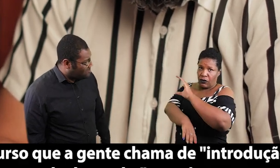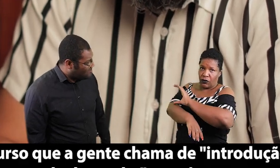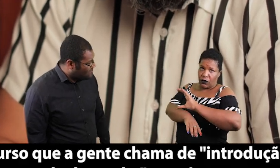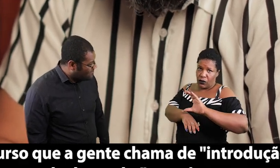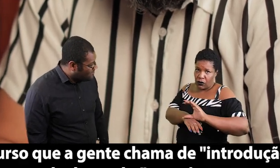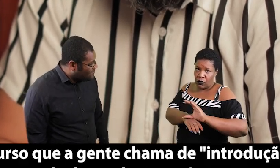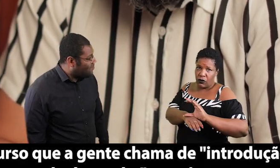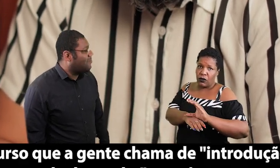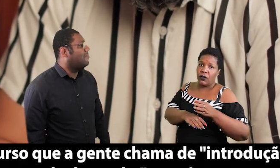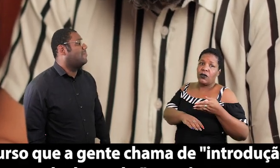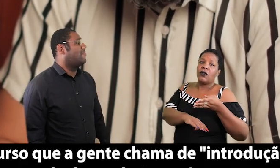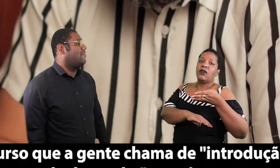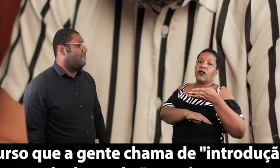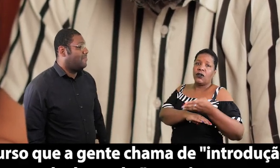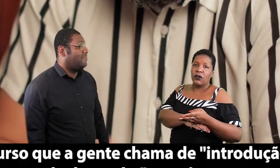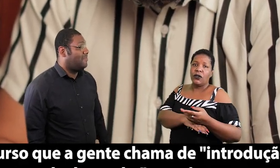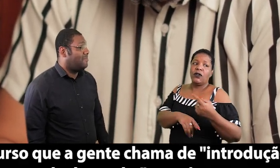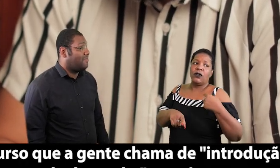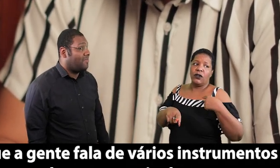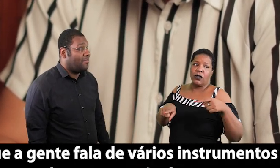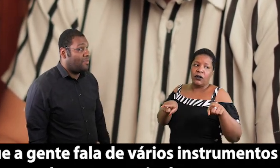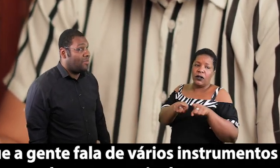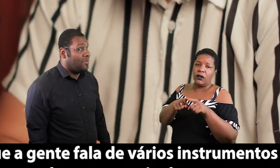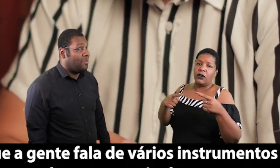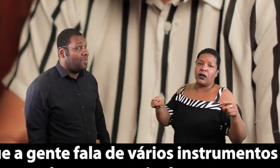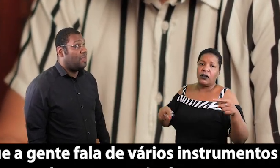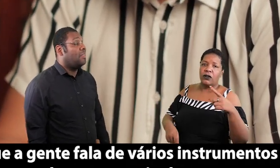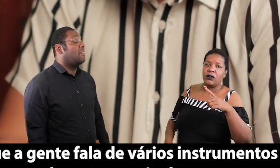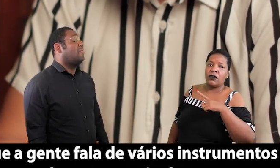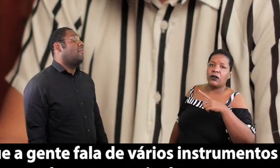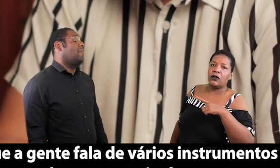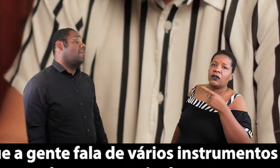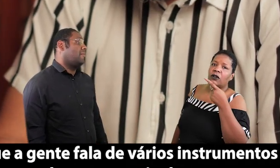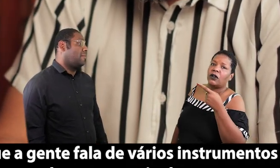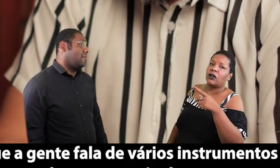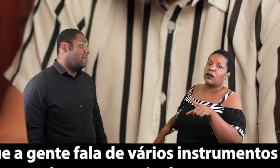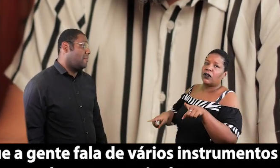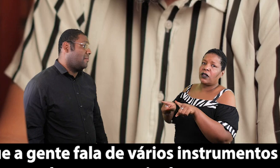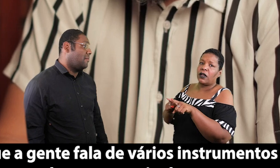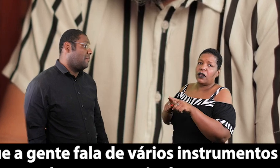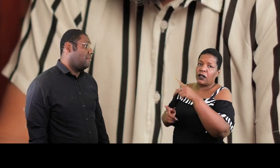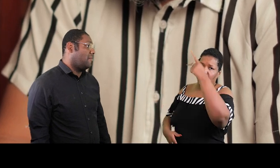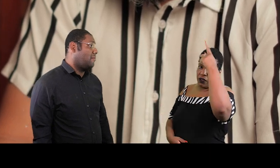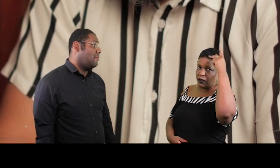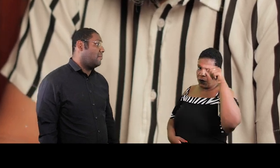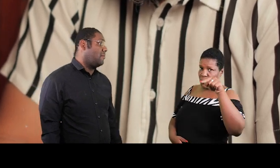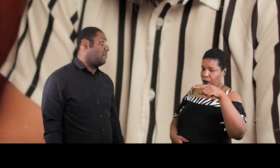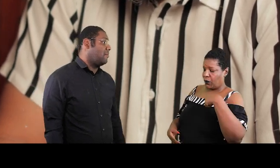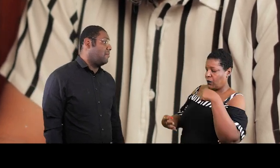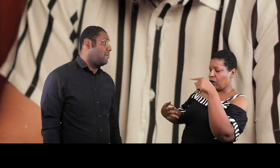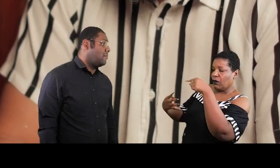gente chama de Introdução à Batucada de Samba, que é um curso que a gente fala de vários instrumentos de uma maneira bem...